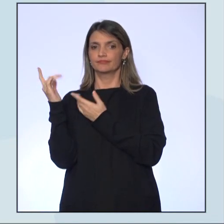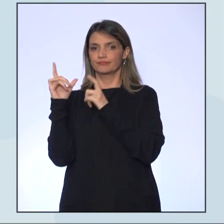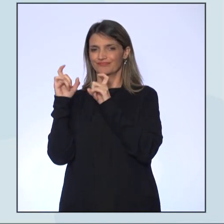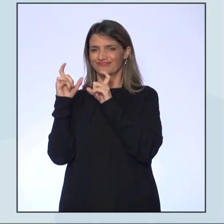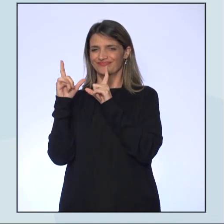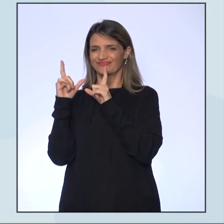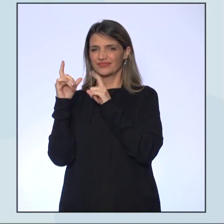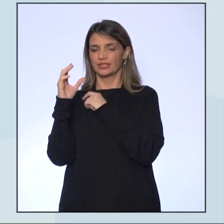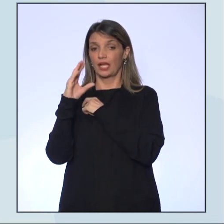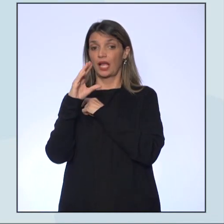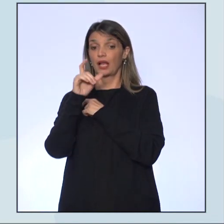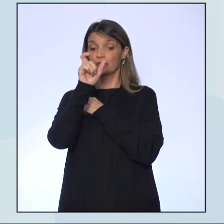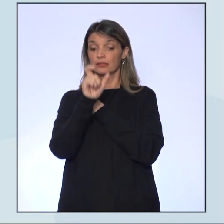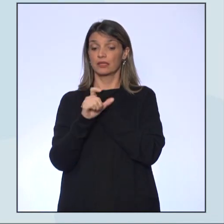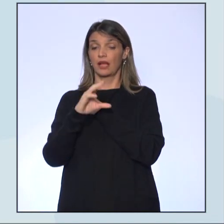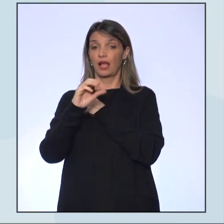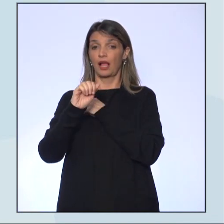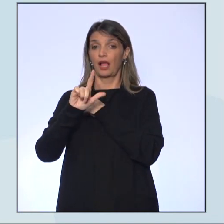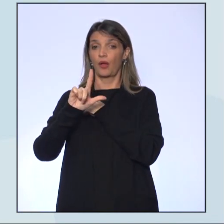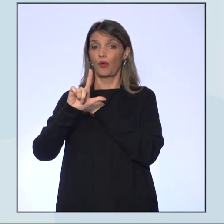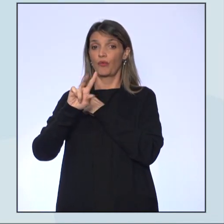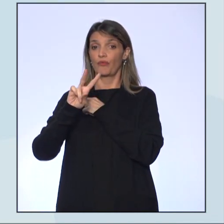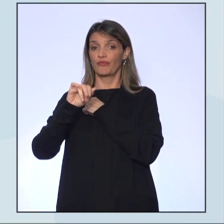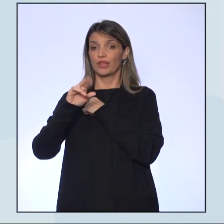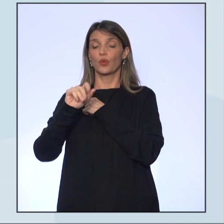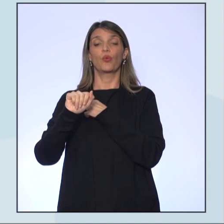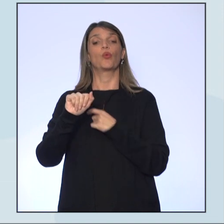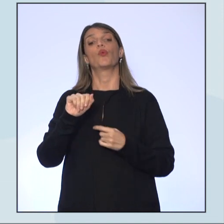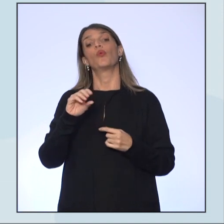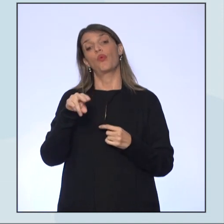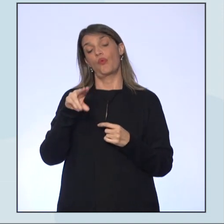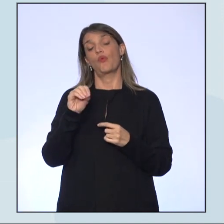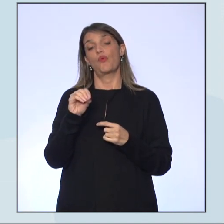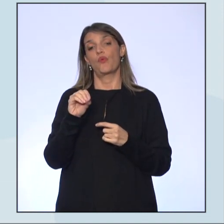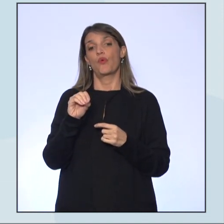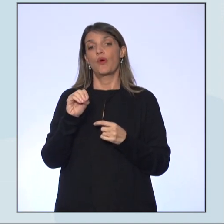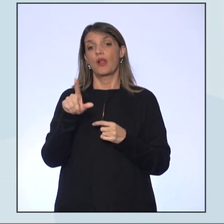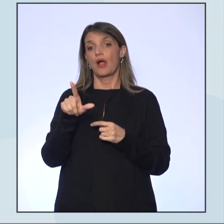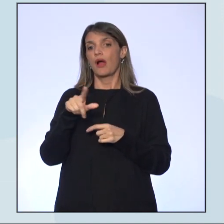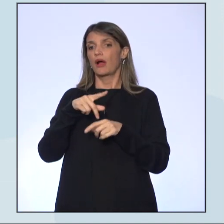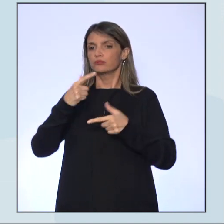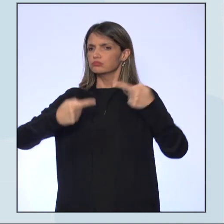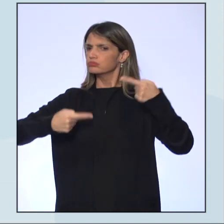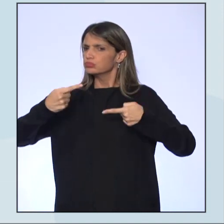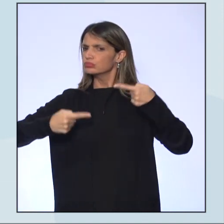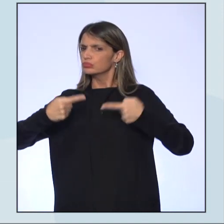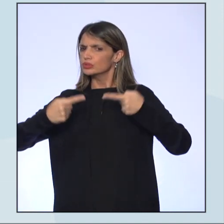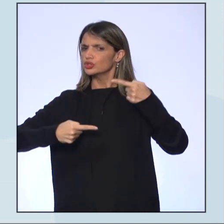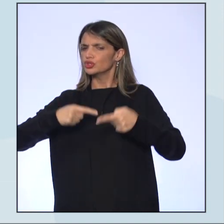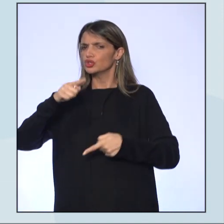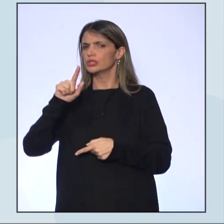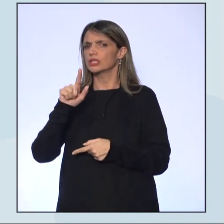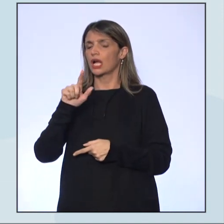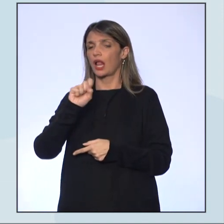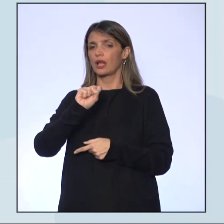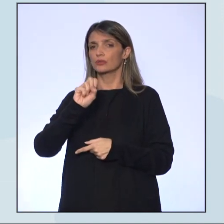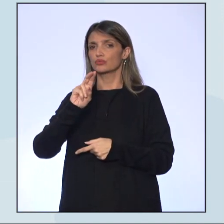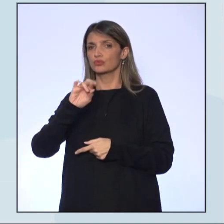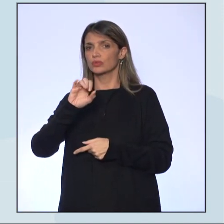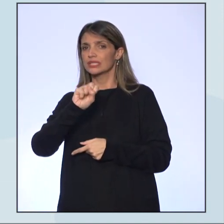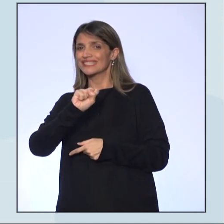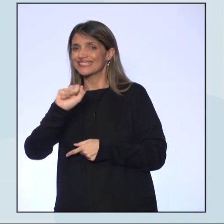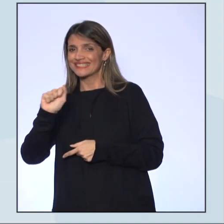era uma pessoa da política ali de Genebra, na Suíça, né? E ele escreveu em 1559 esse